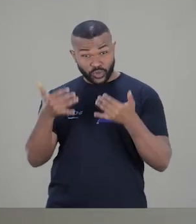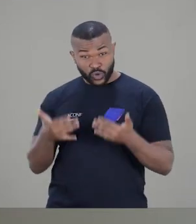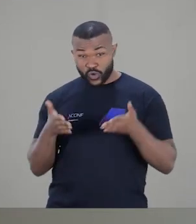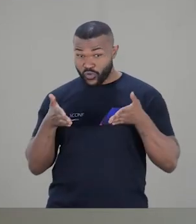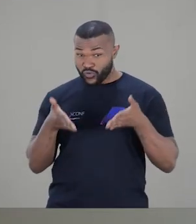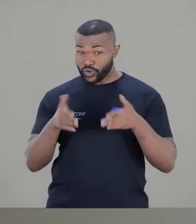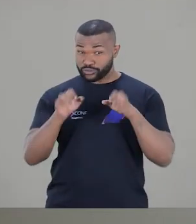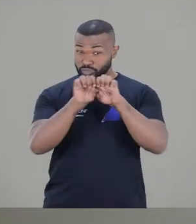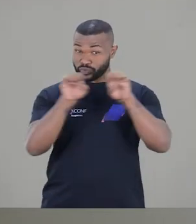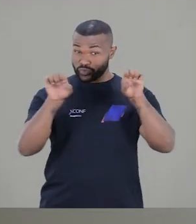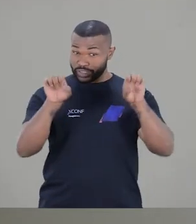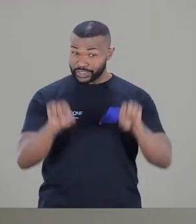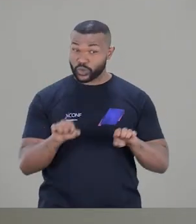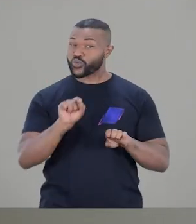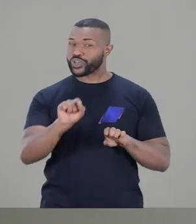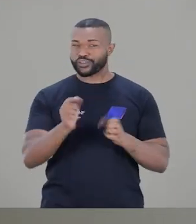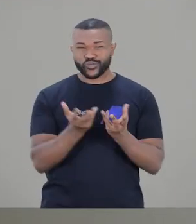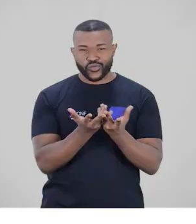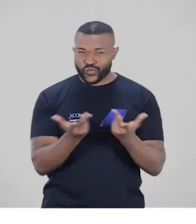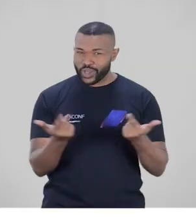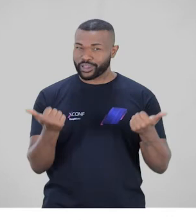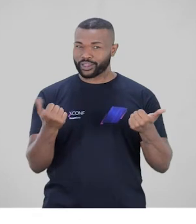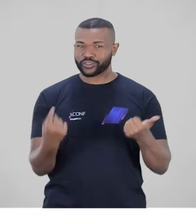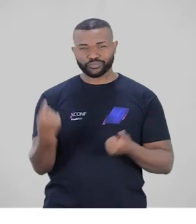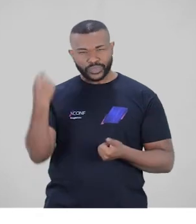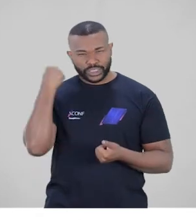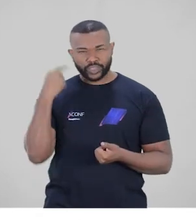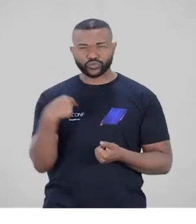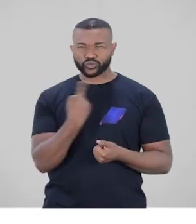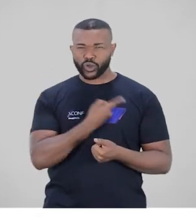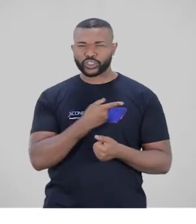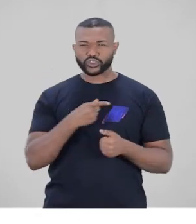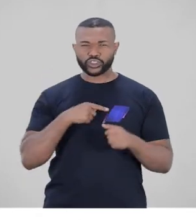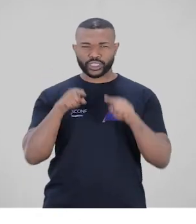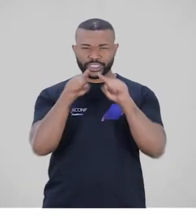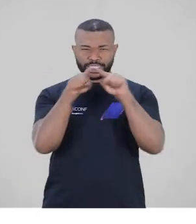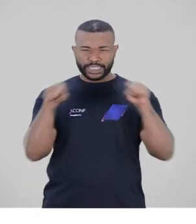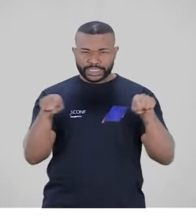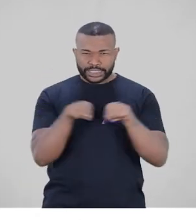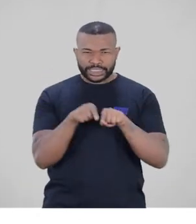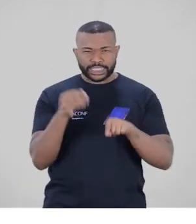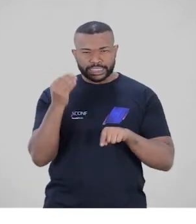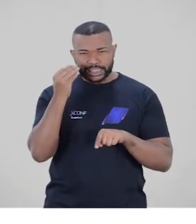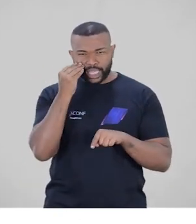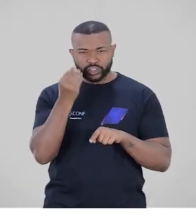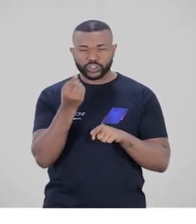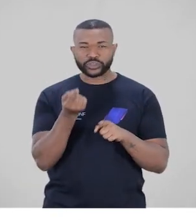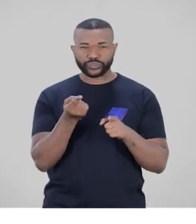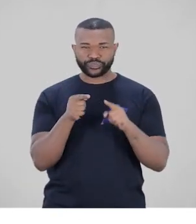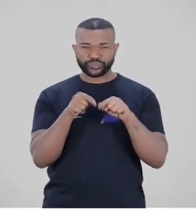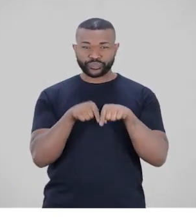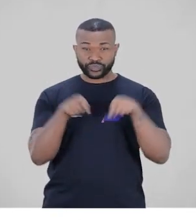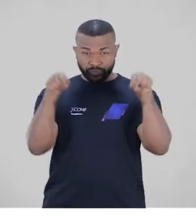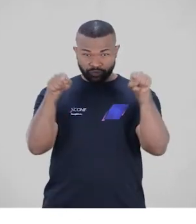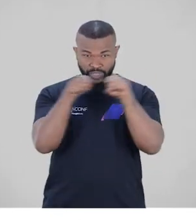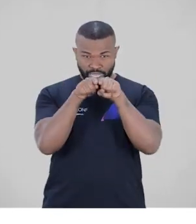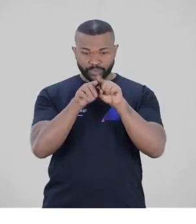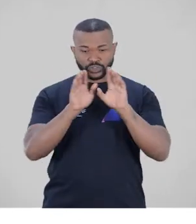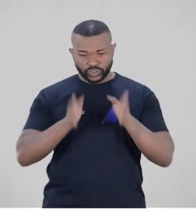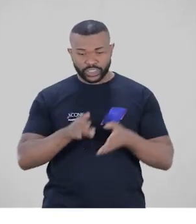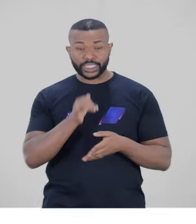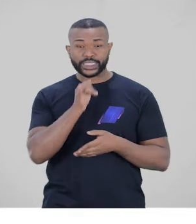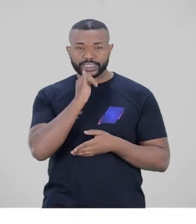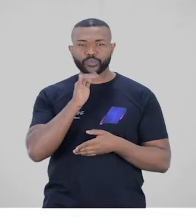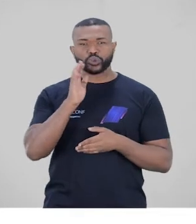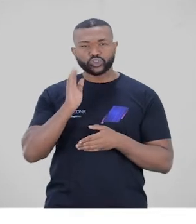focal dessa estruturação era a parte de qualidade. Então, lá atrás, a gente tinha uma pirâmide de teste invertida, tínhamos muitos testes que